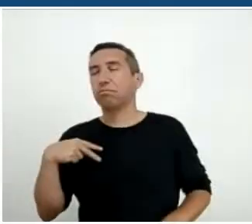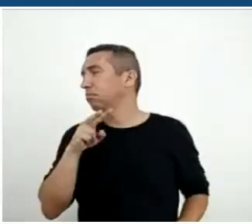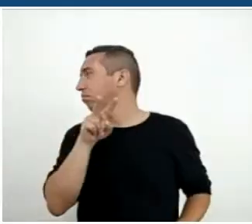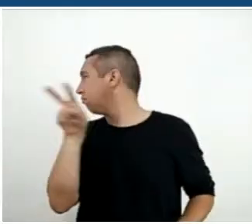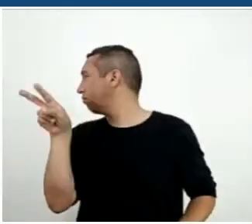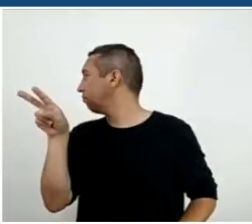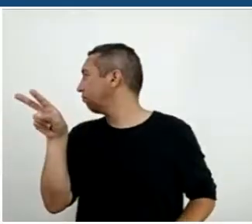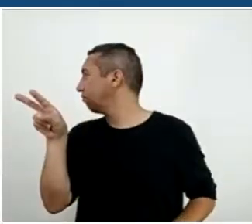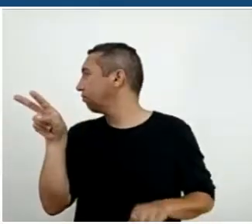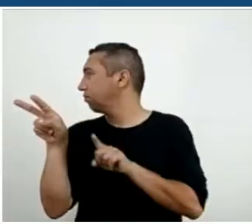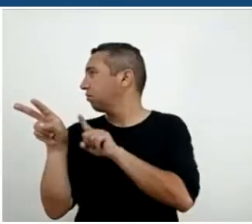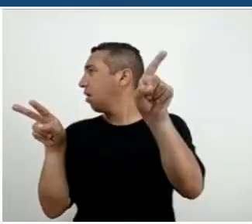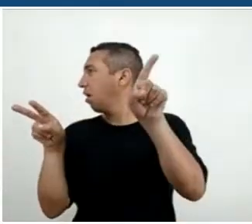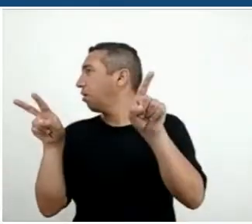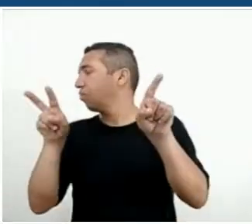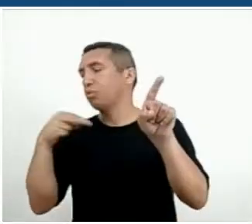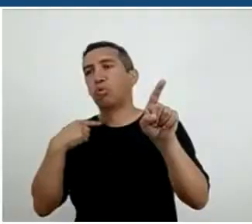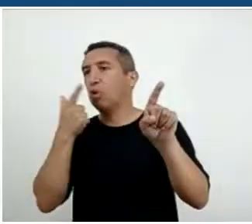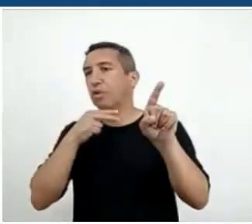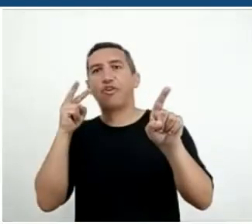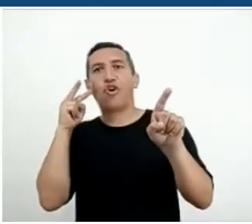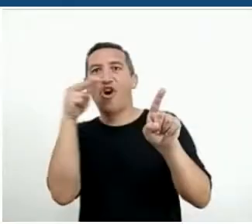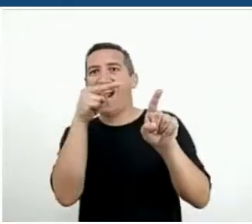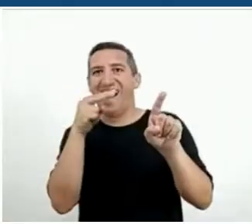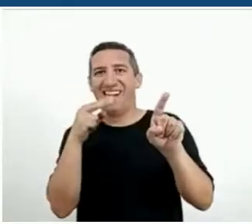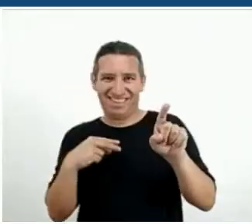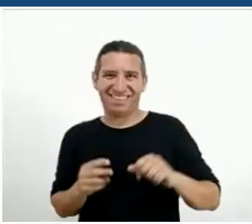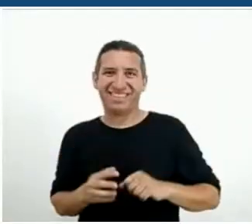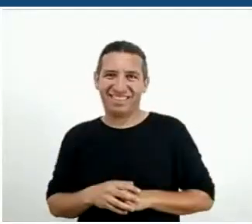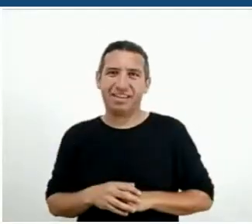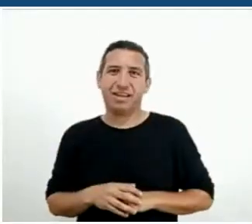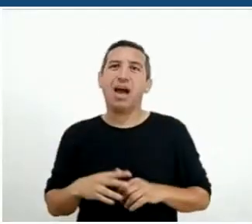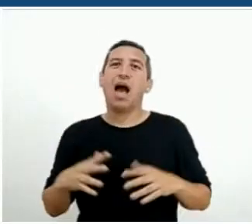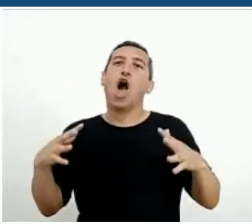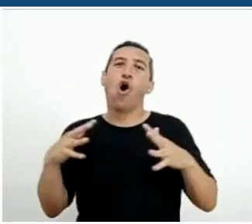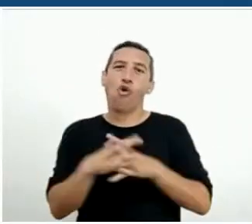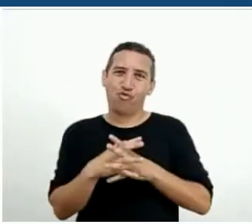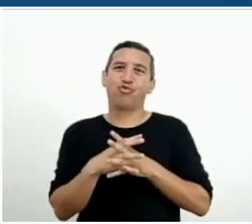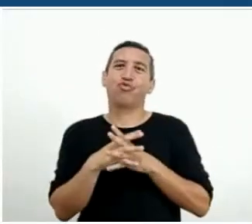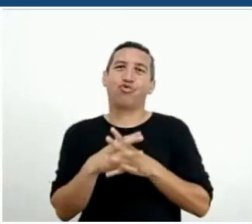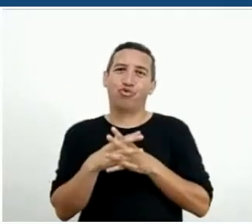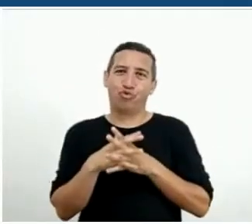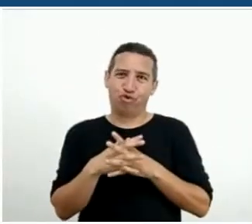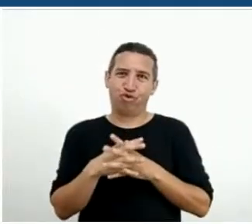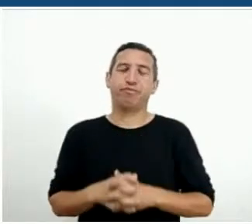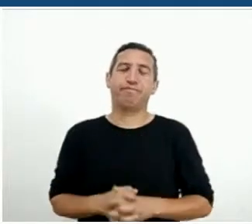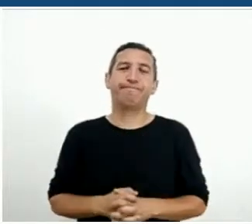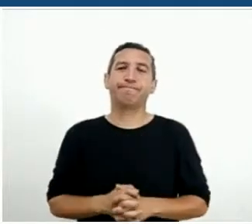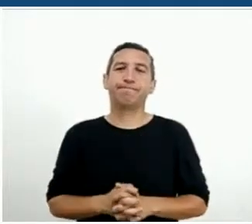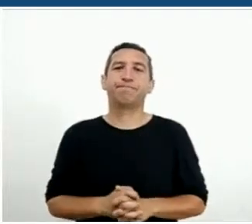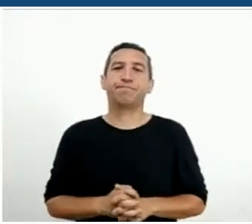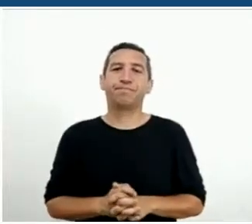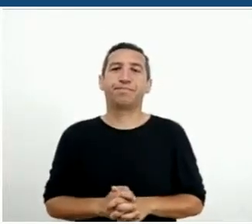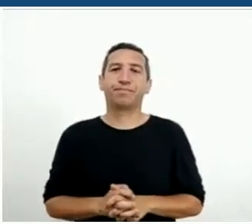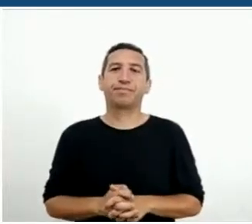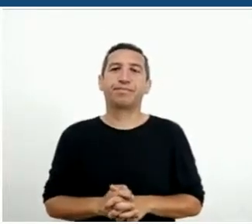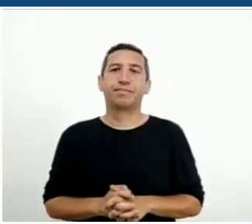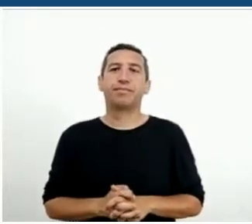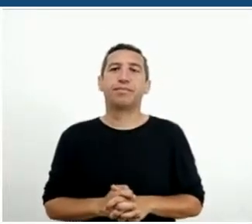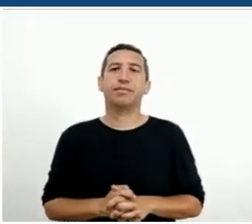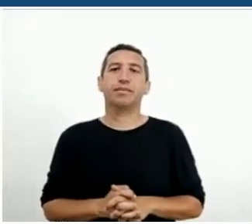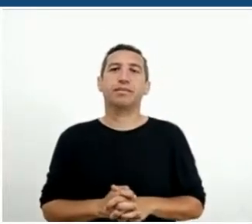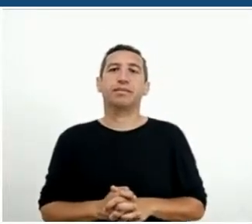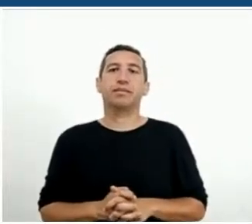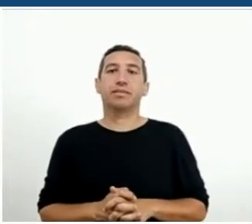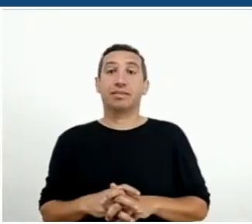alguns sintomas vocês vão estar vendo que confundem bastante uma coisa e a outra. Então, o TEA e o